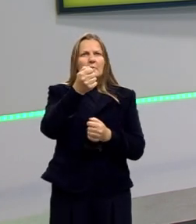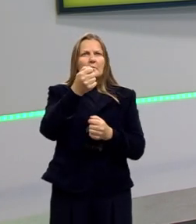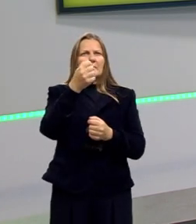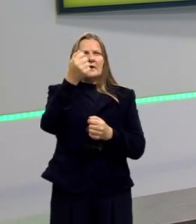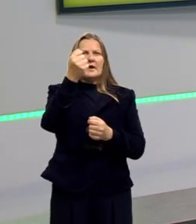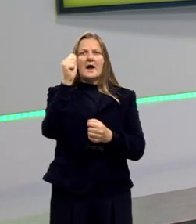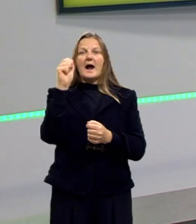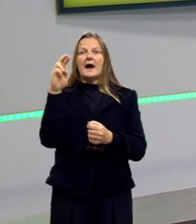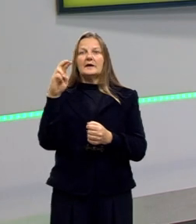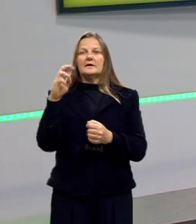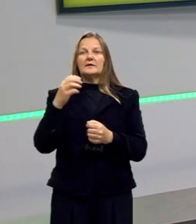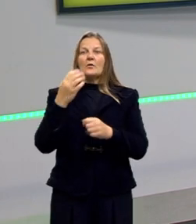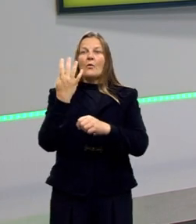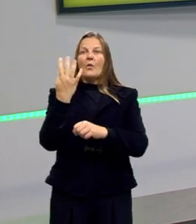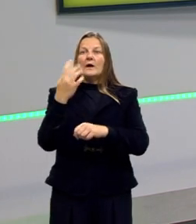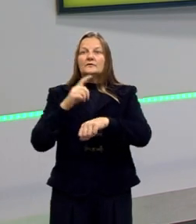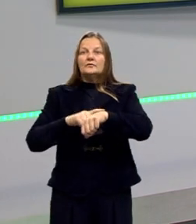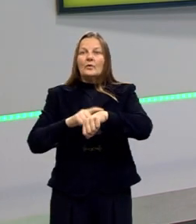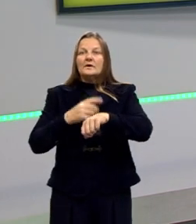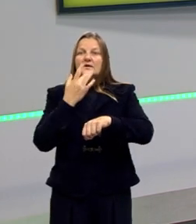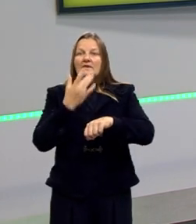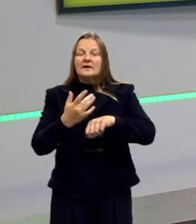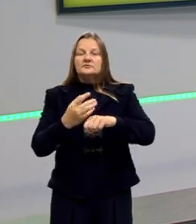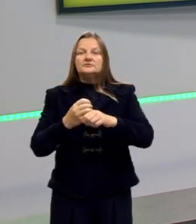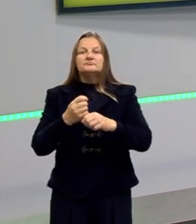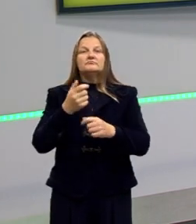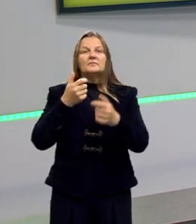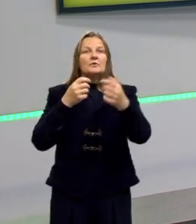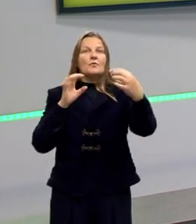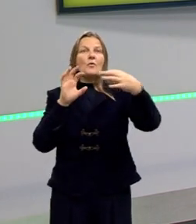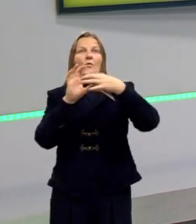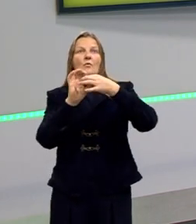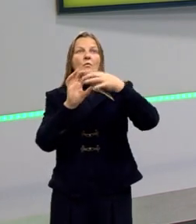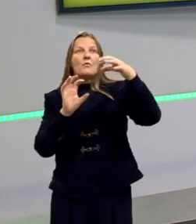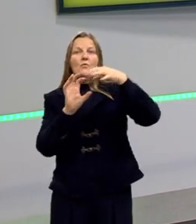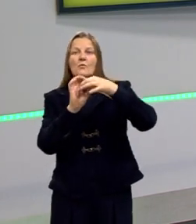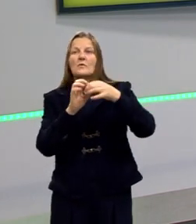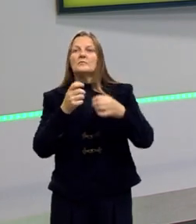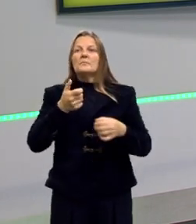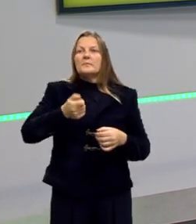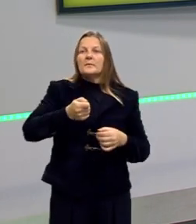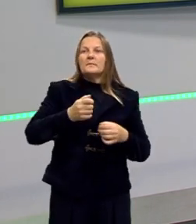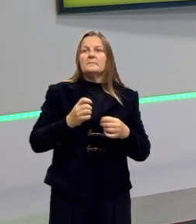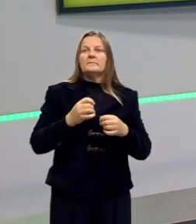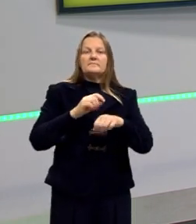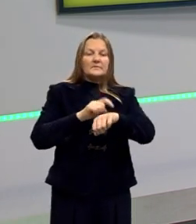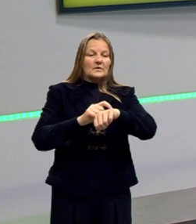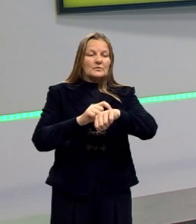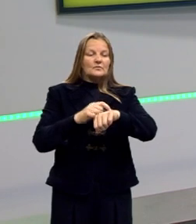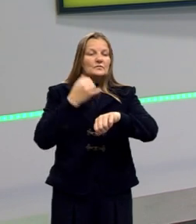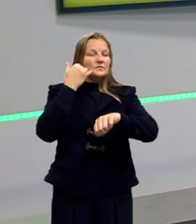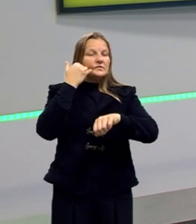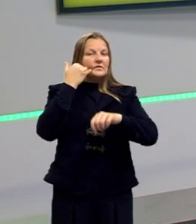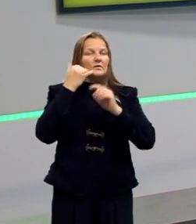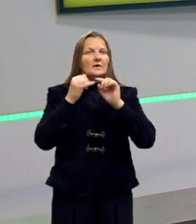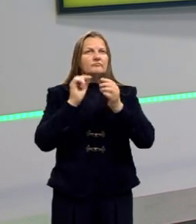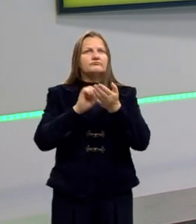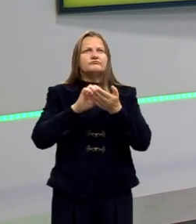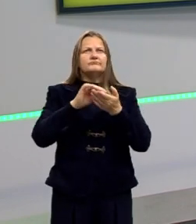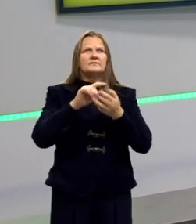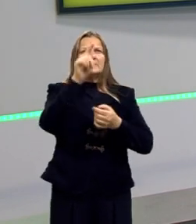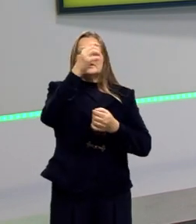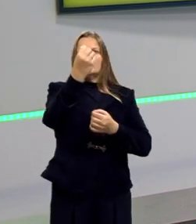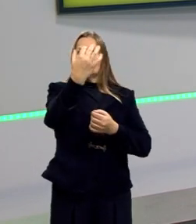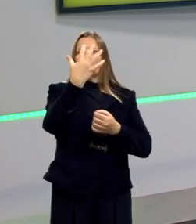condicionado liga as quatro horas da tarde então tu tá entrando nesse nessa questão outra coisa que crescente né nessa